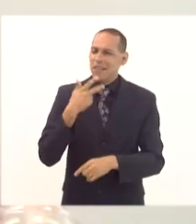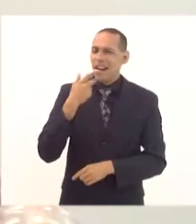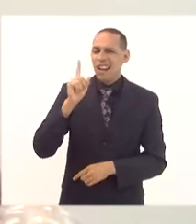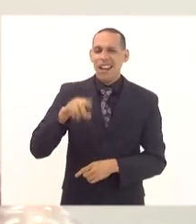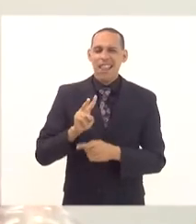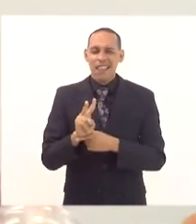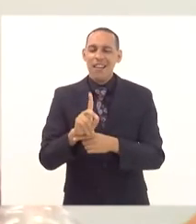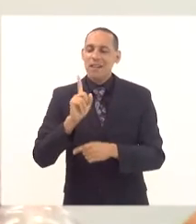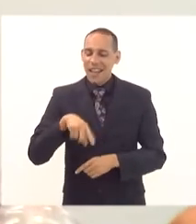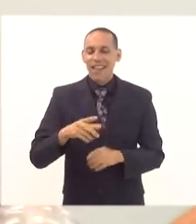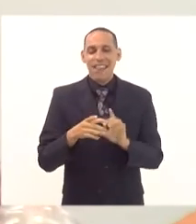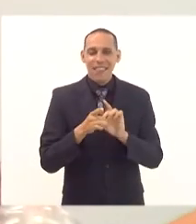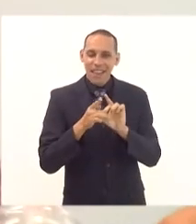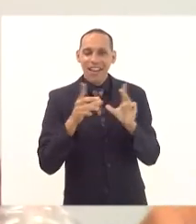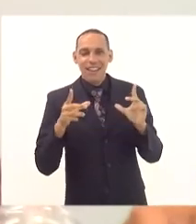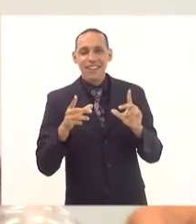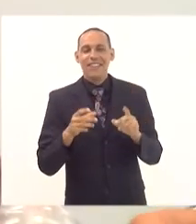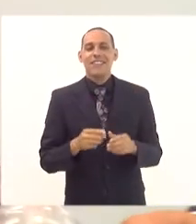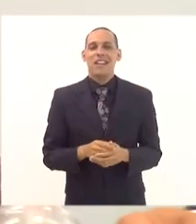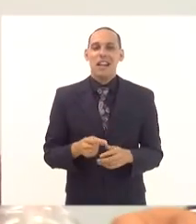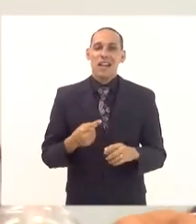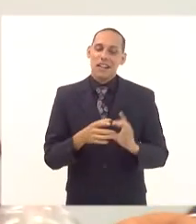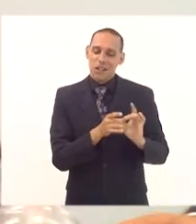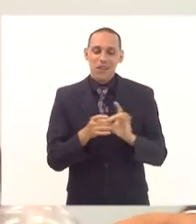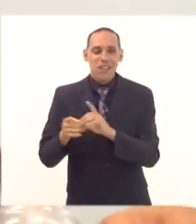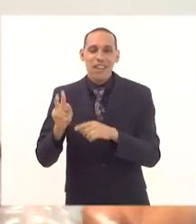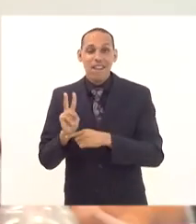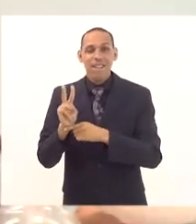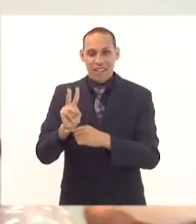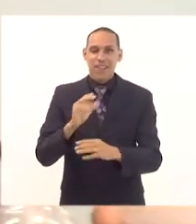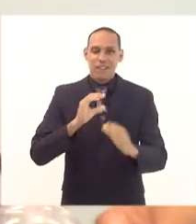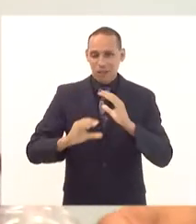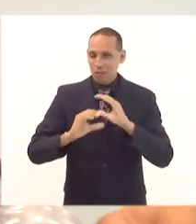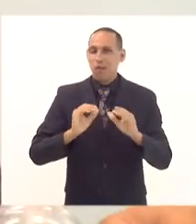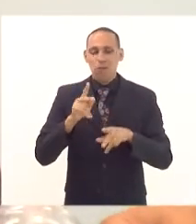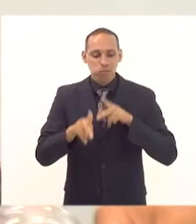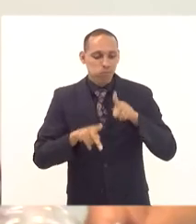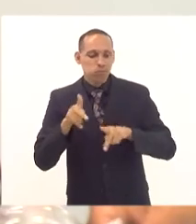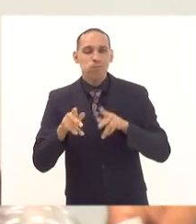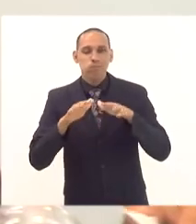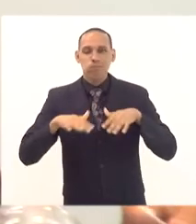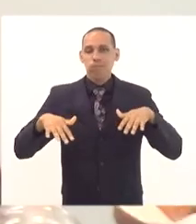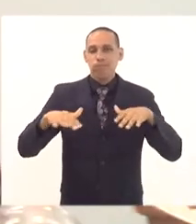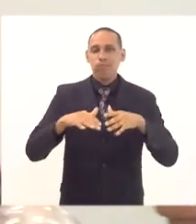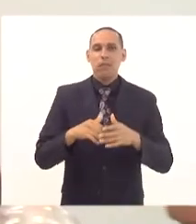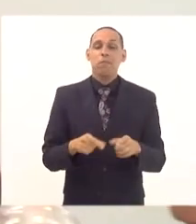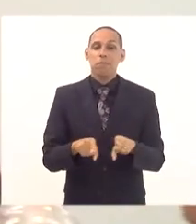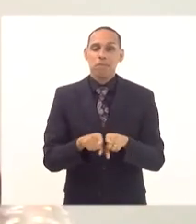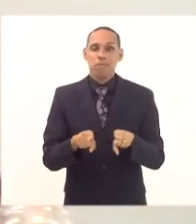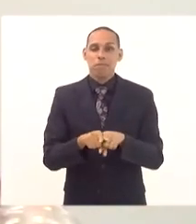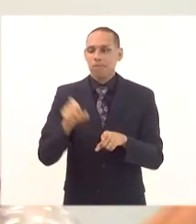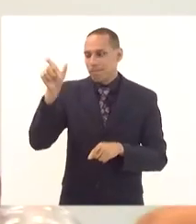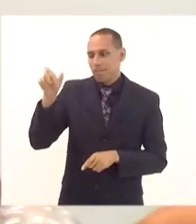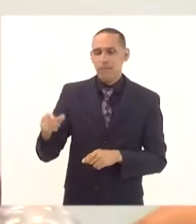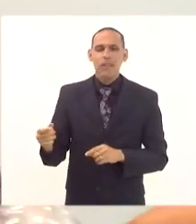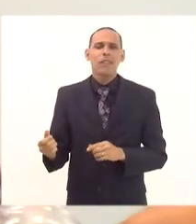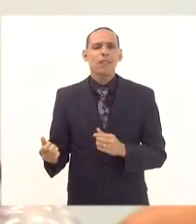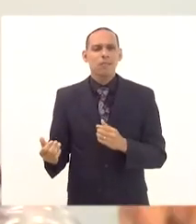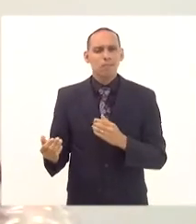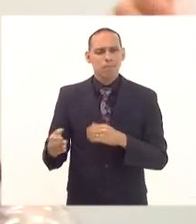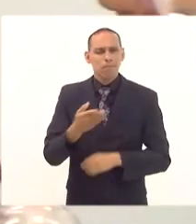defesa você quer democratização mas pelo contexto em defesa da comunicação popular é também é um companheiro